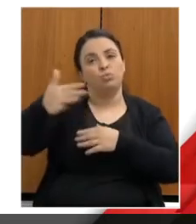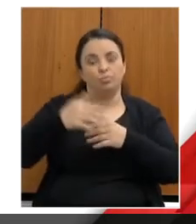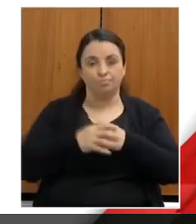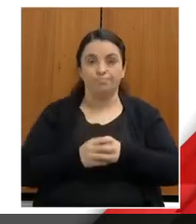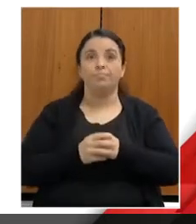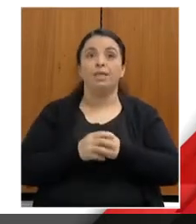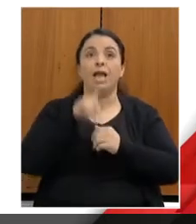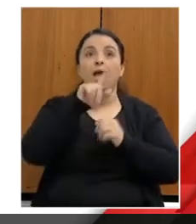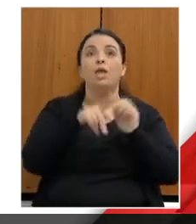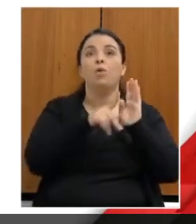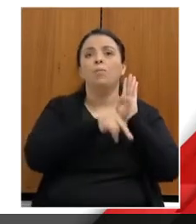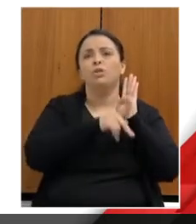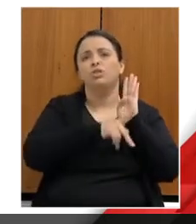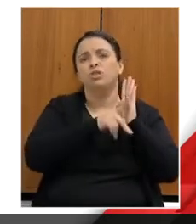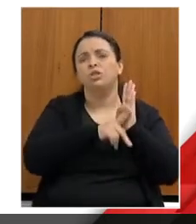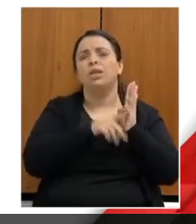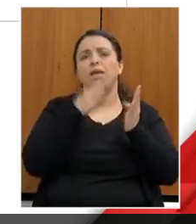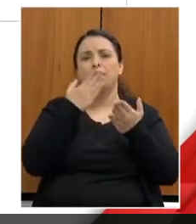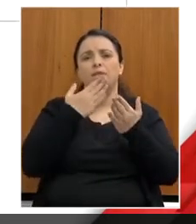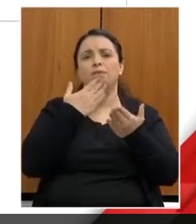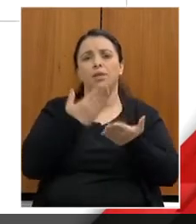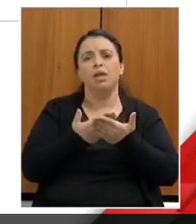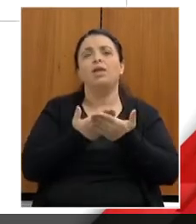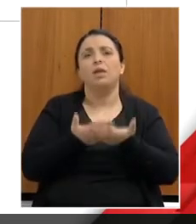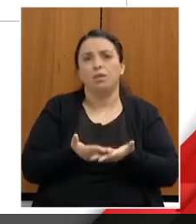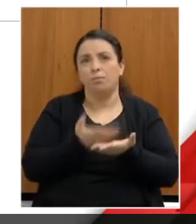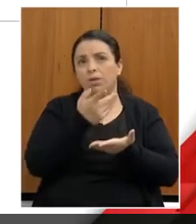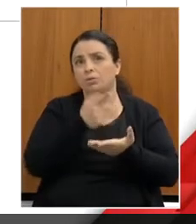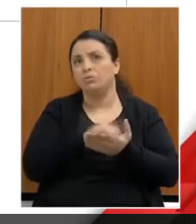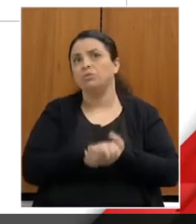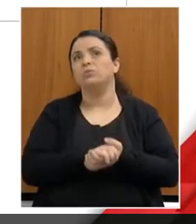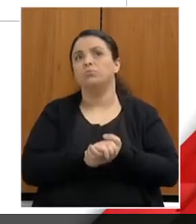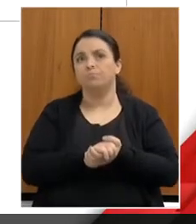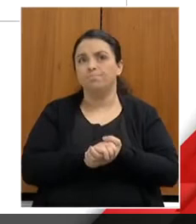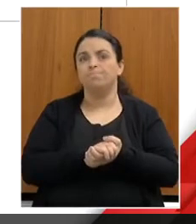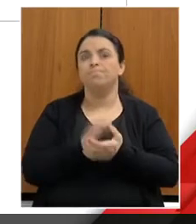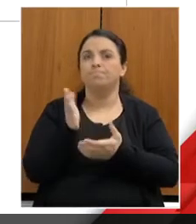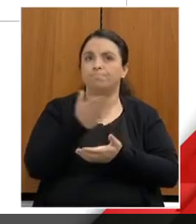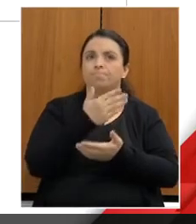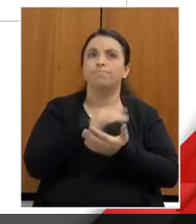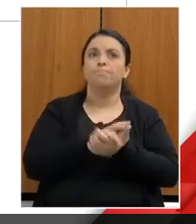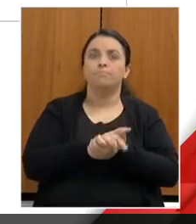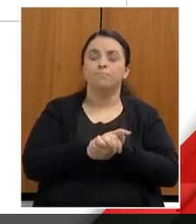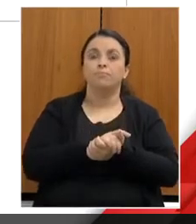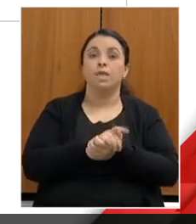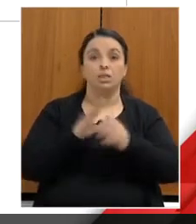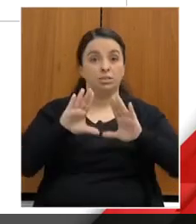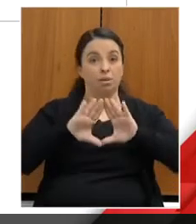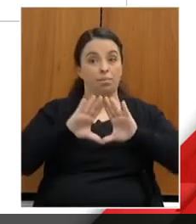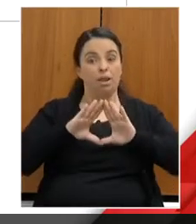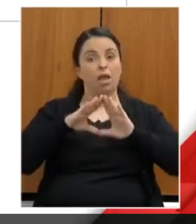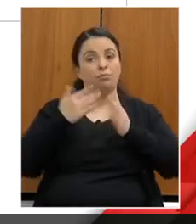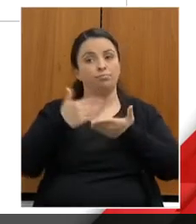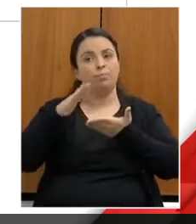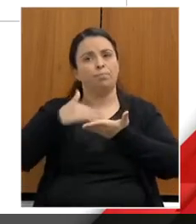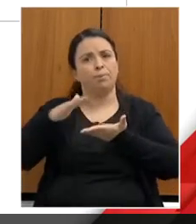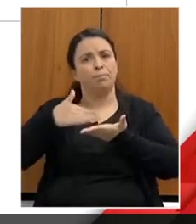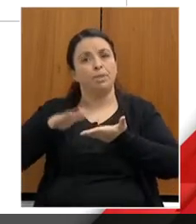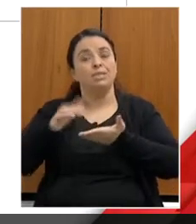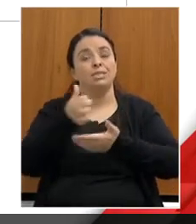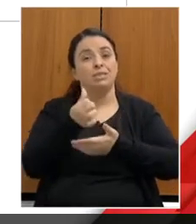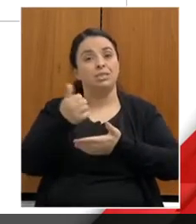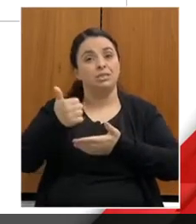requerimentos. Pode passar, por favor. Então, enviados pela Assembleia, 612 projetos de leis, já